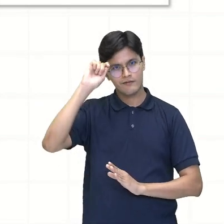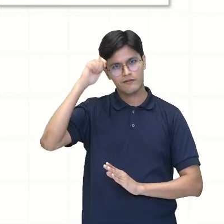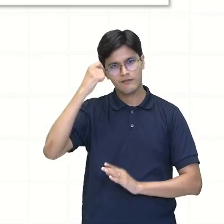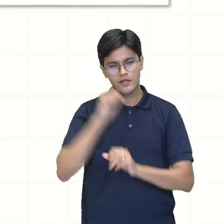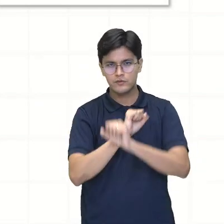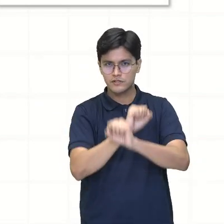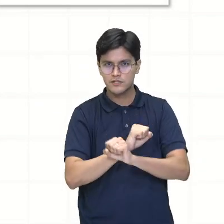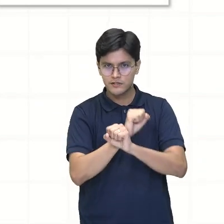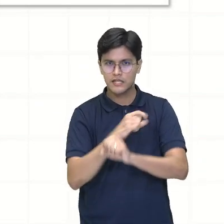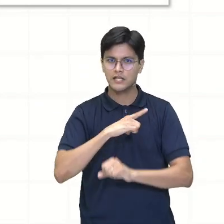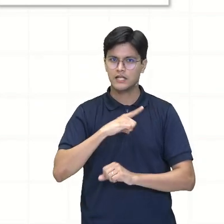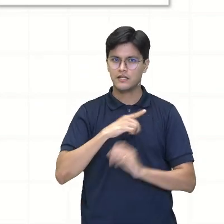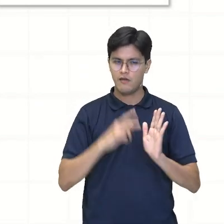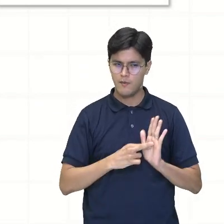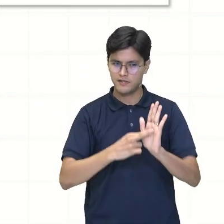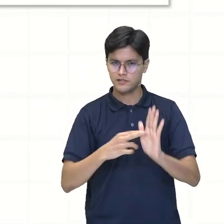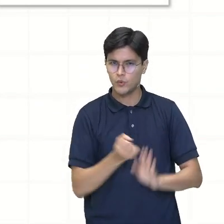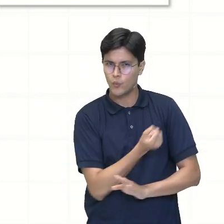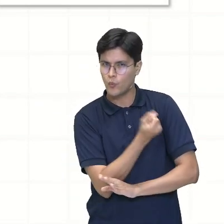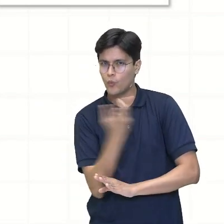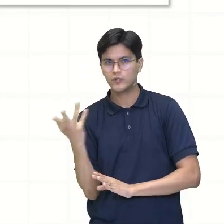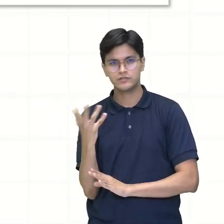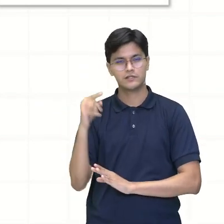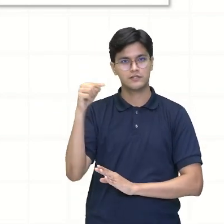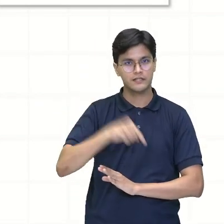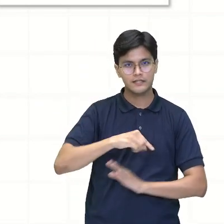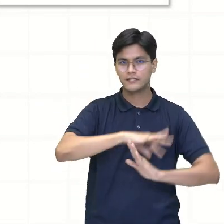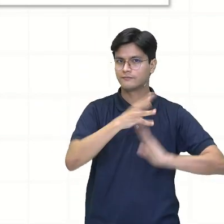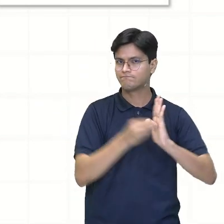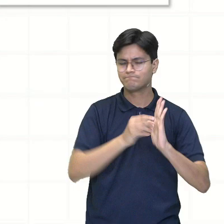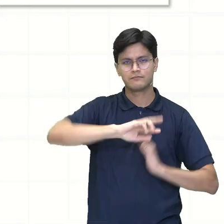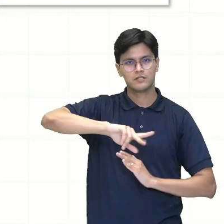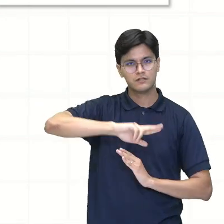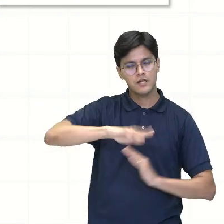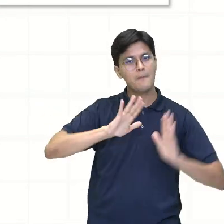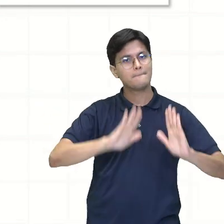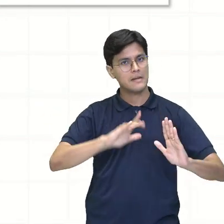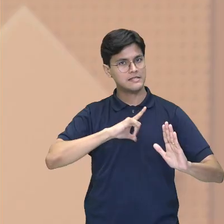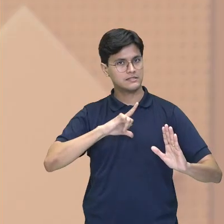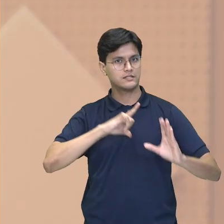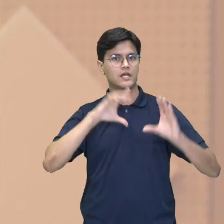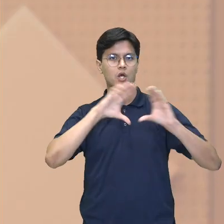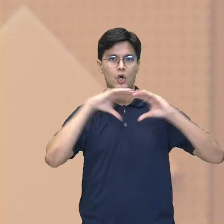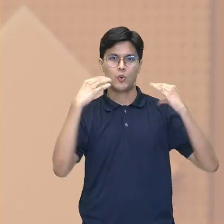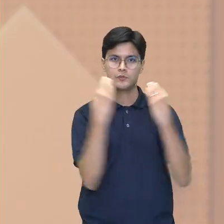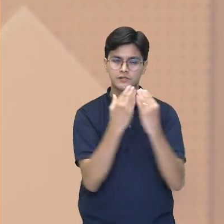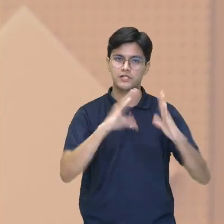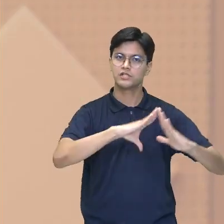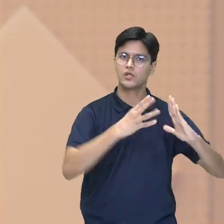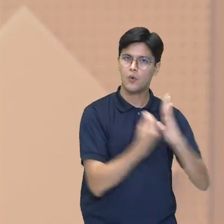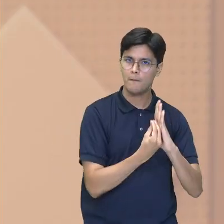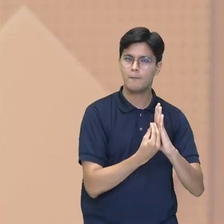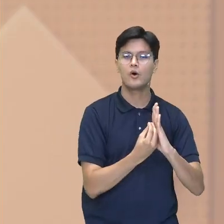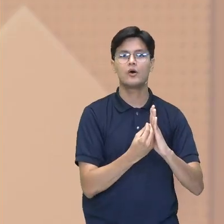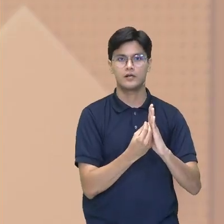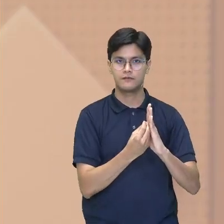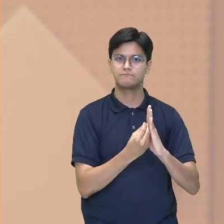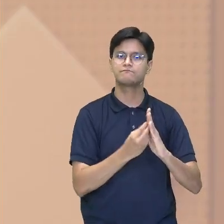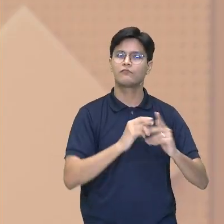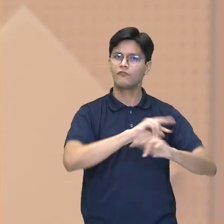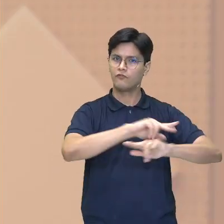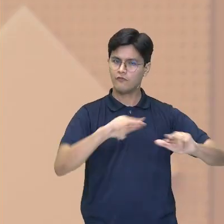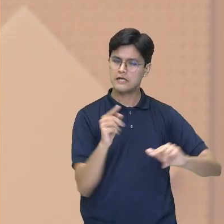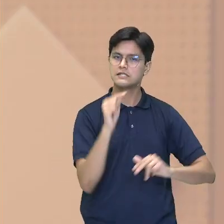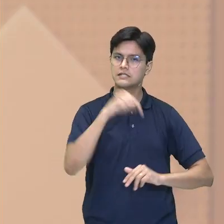região amazônica, nós vamos perceber que há muitas comunidades quilombolas aqui, sim, certo? Aproximadamente